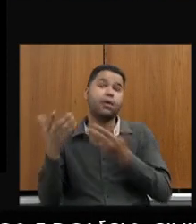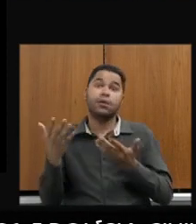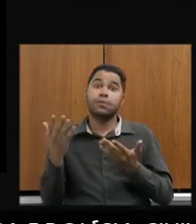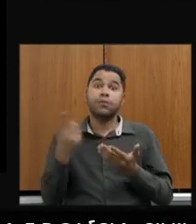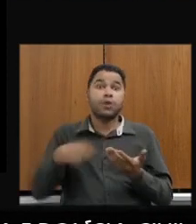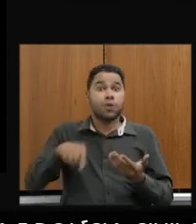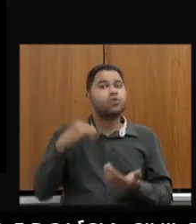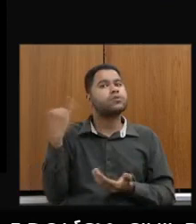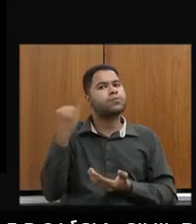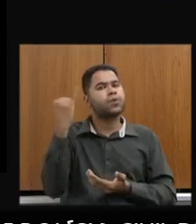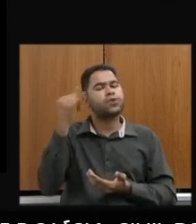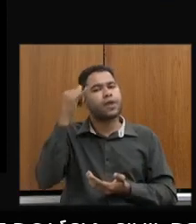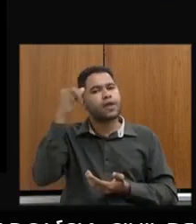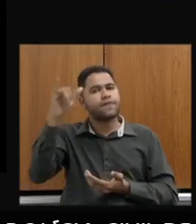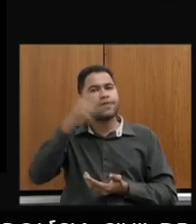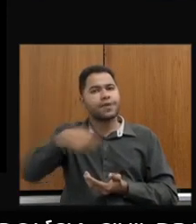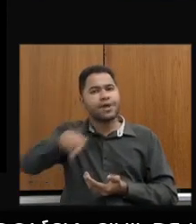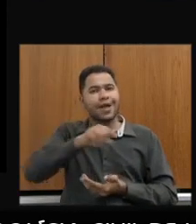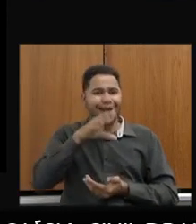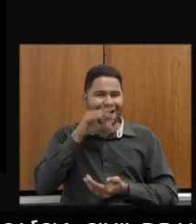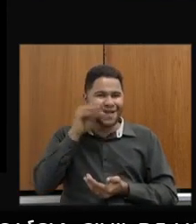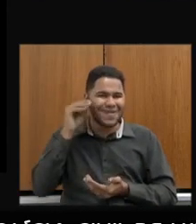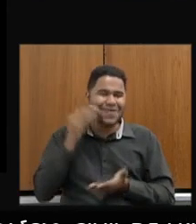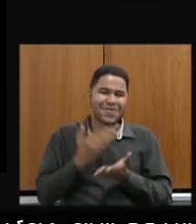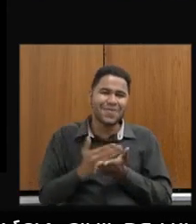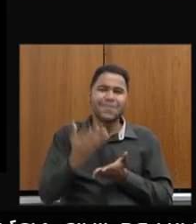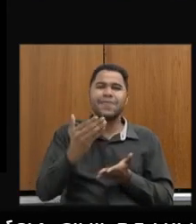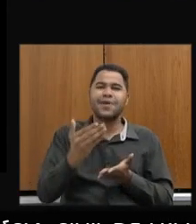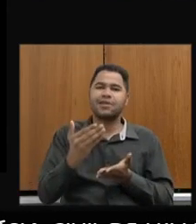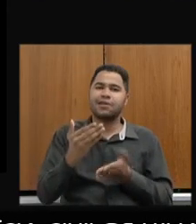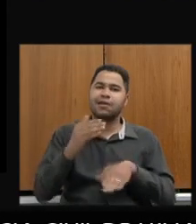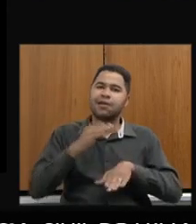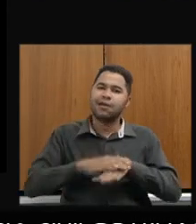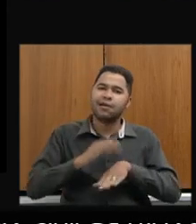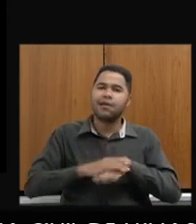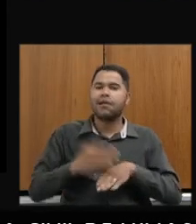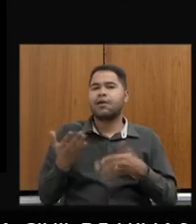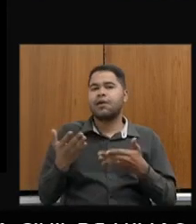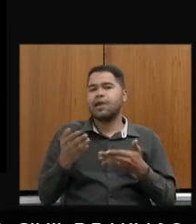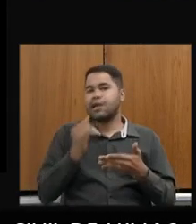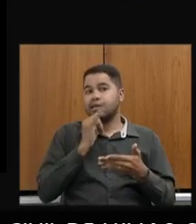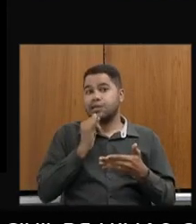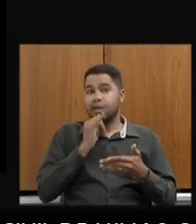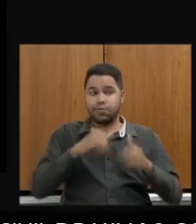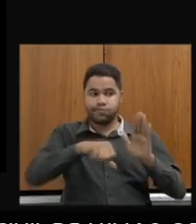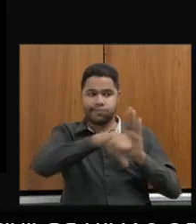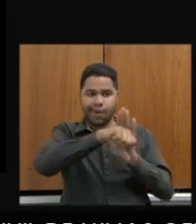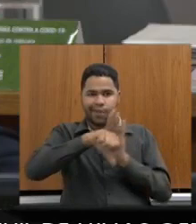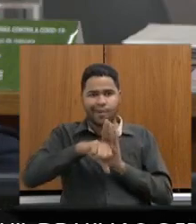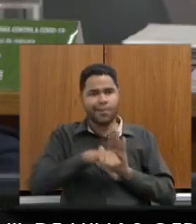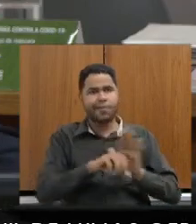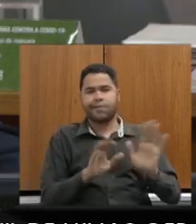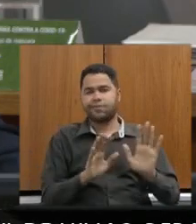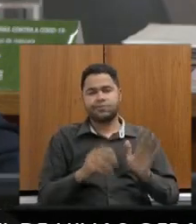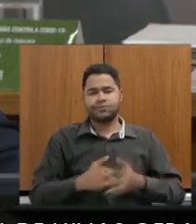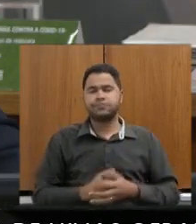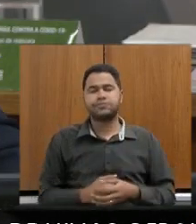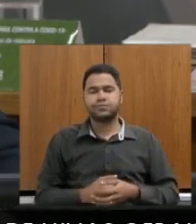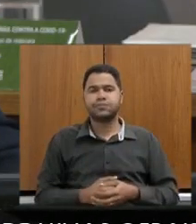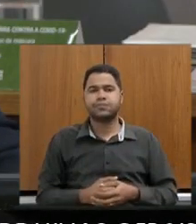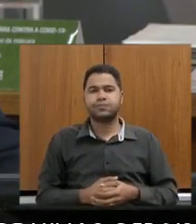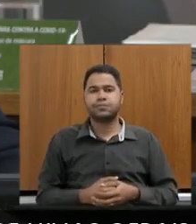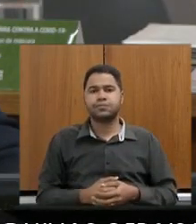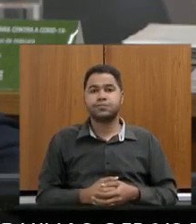nós é muito importante porque evita que o adolescente entre né migre na verdade para a prática dos atos infracionais pode passar